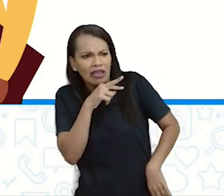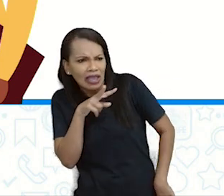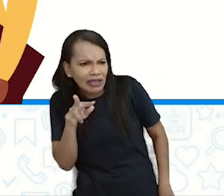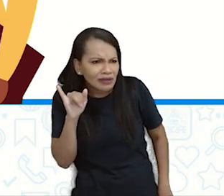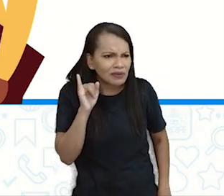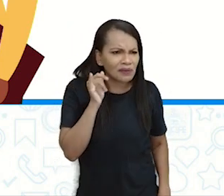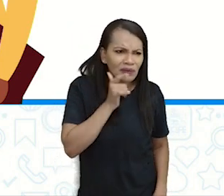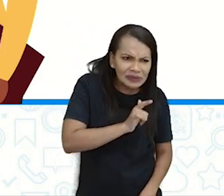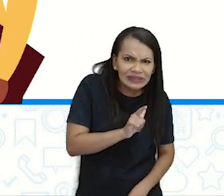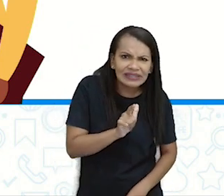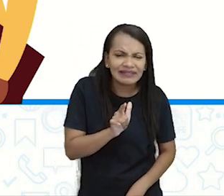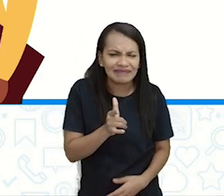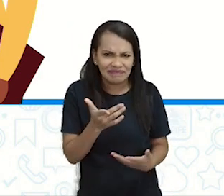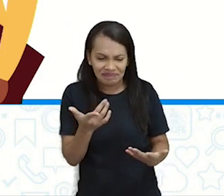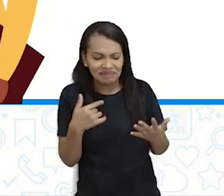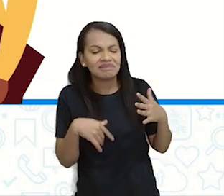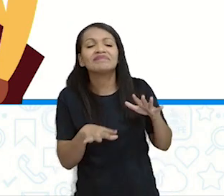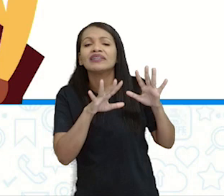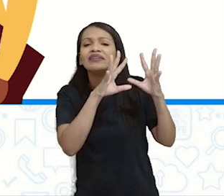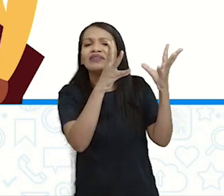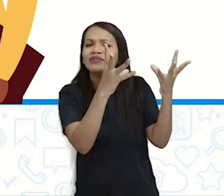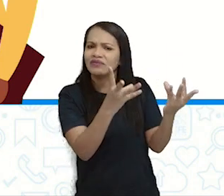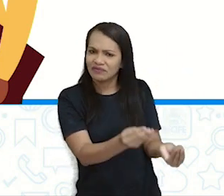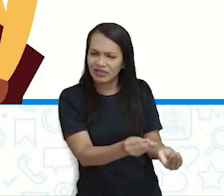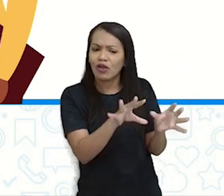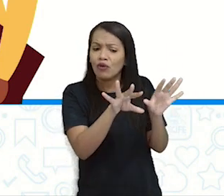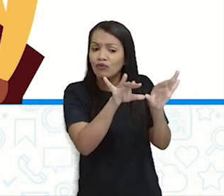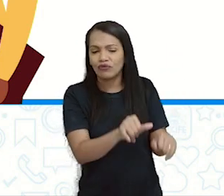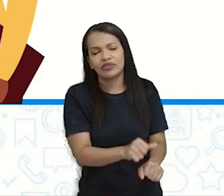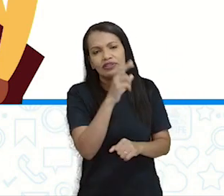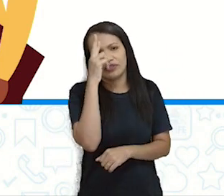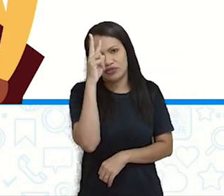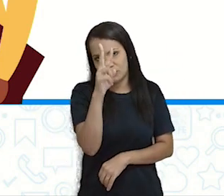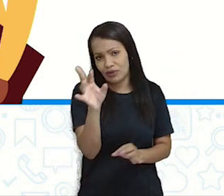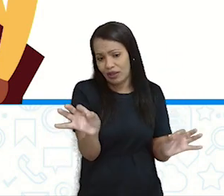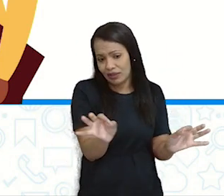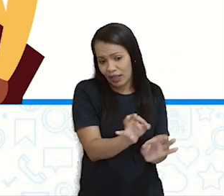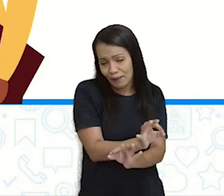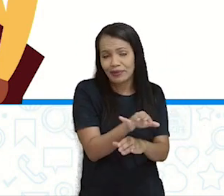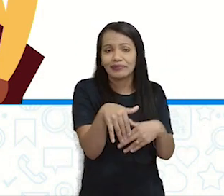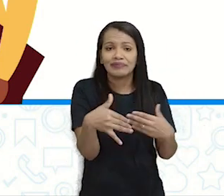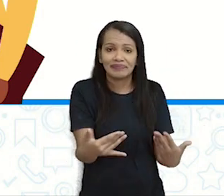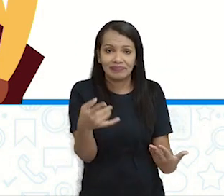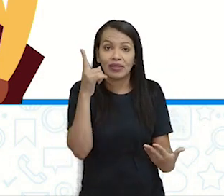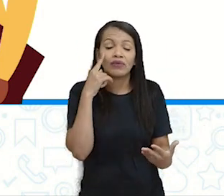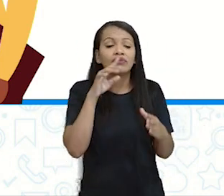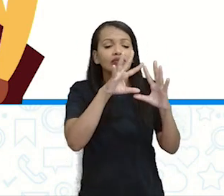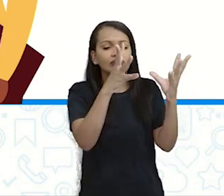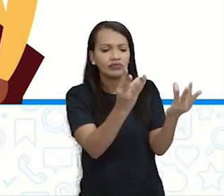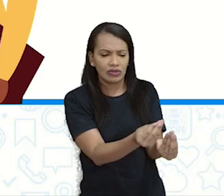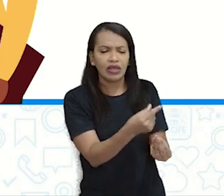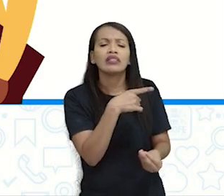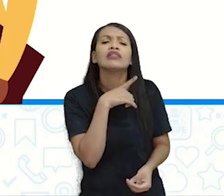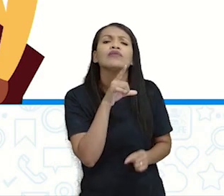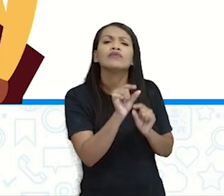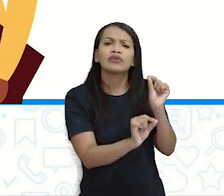conseguir se salvar? E a conclusão é o fechamento, é quando a história termina. E aí é na conclusão que tem o